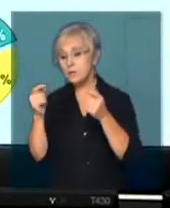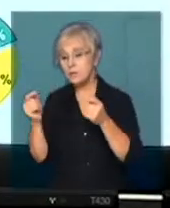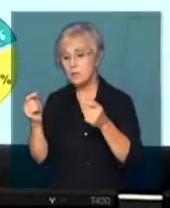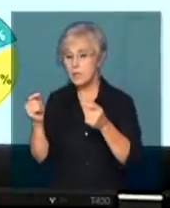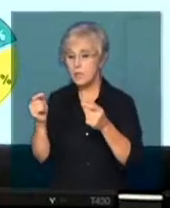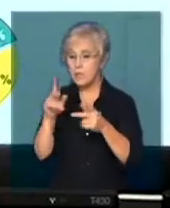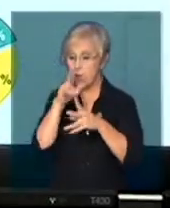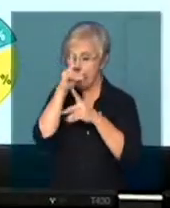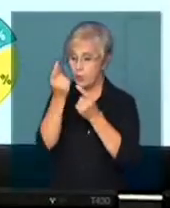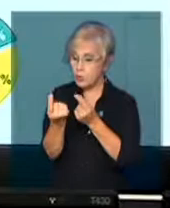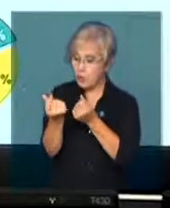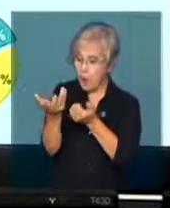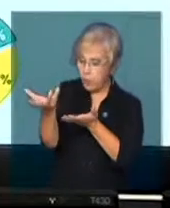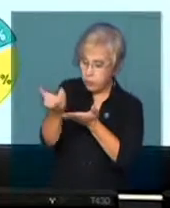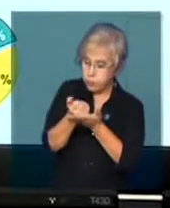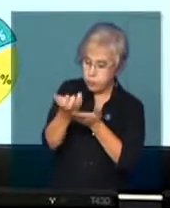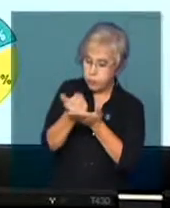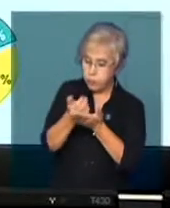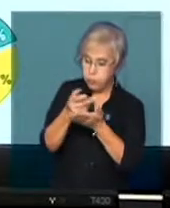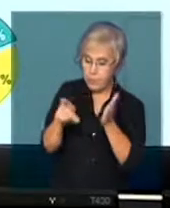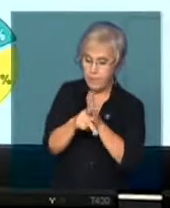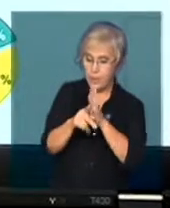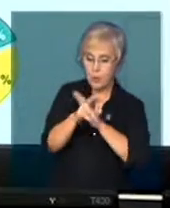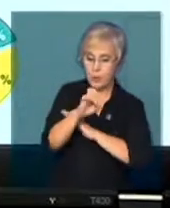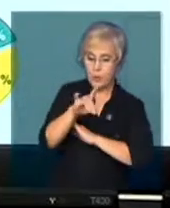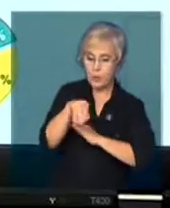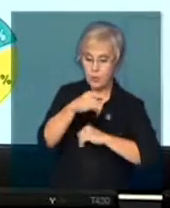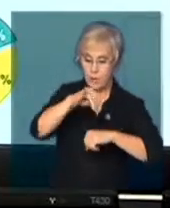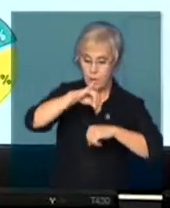poder arrecadatório nas mãos da União,